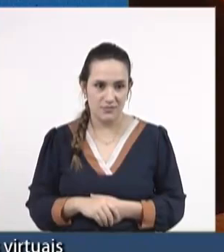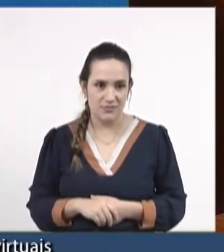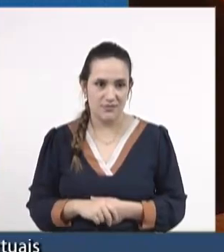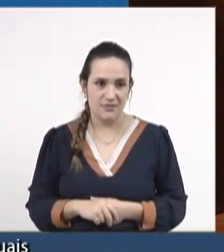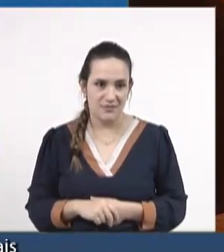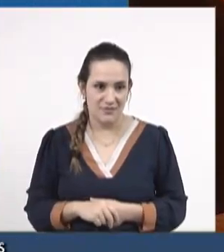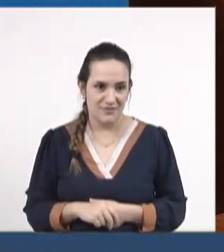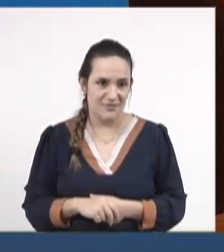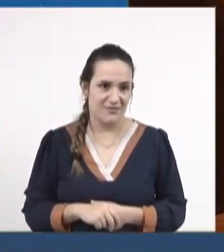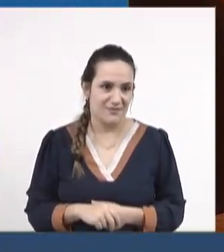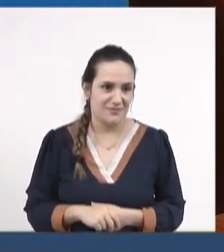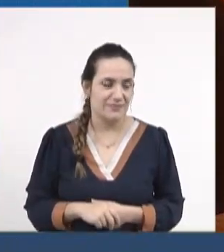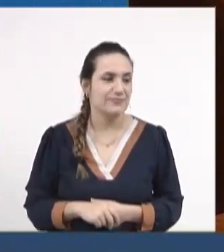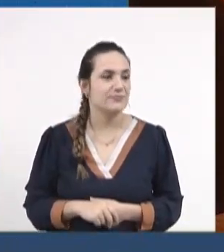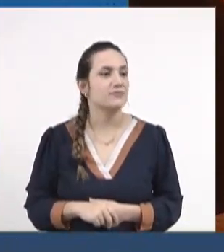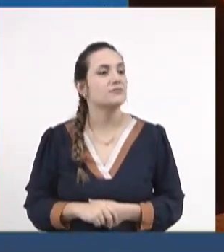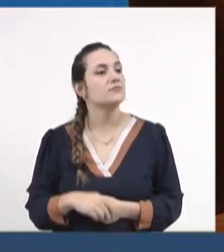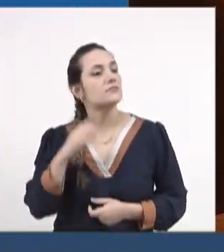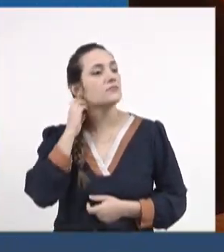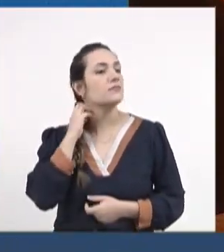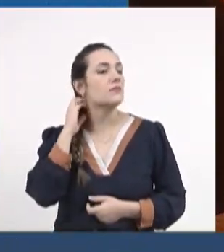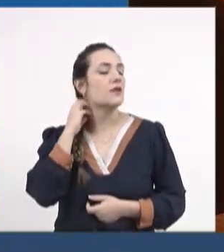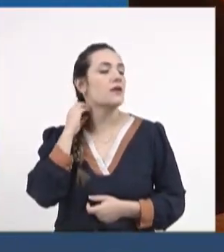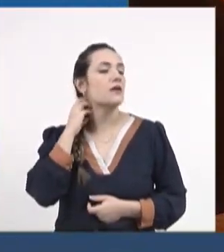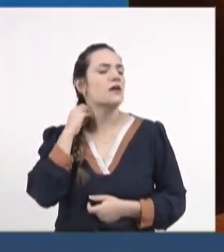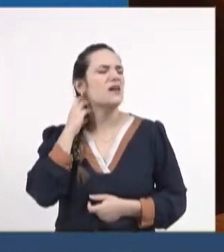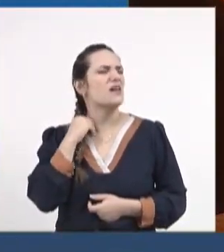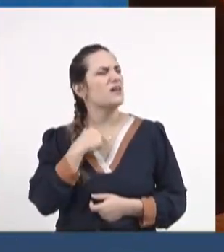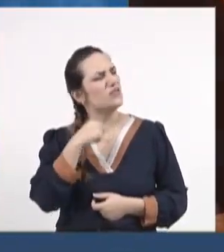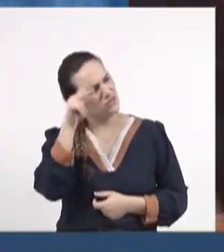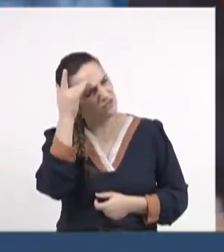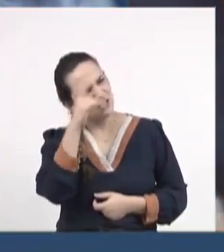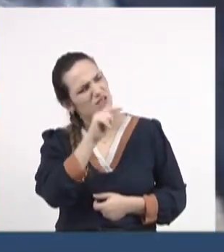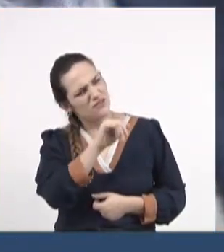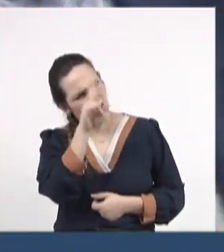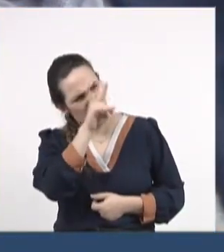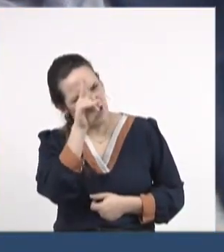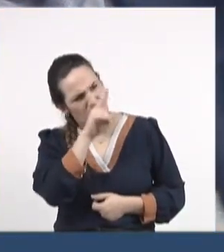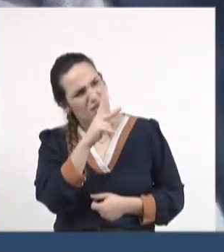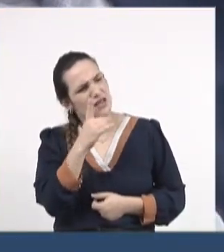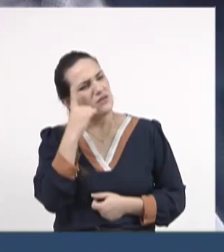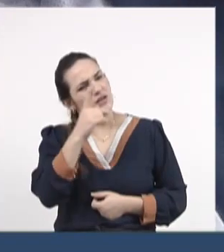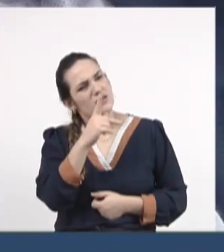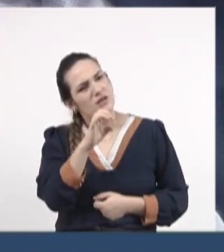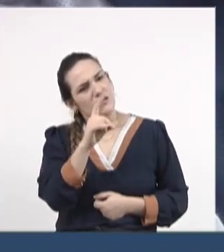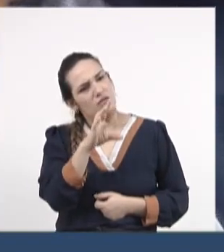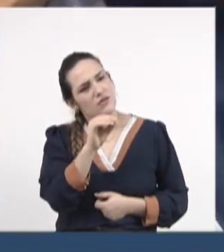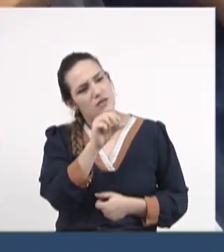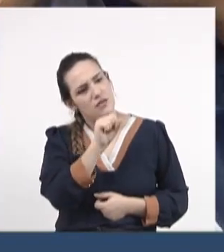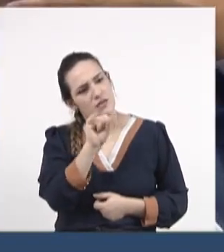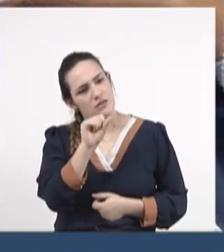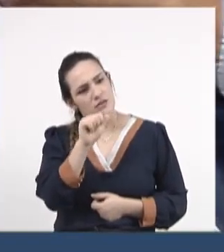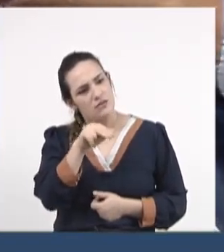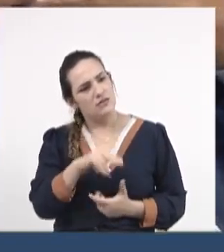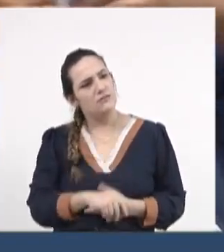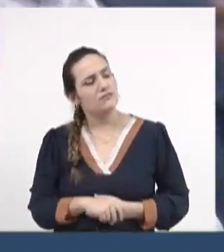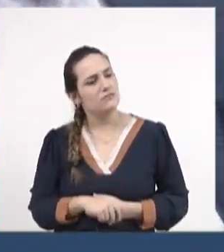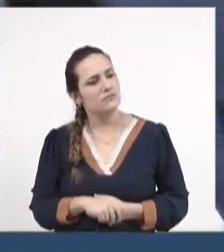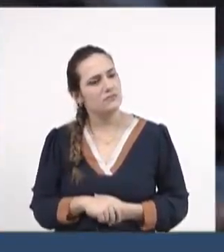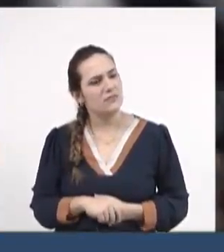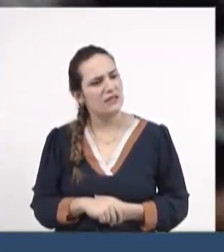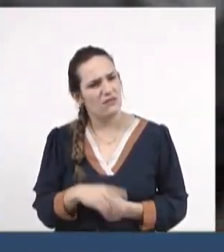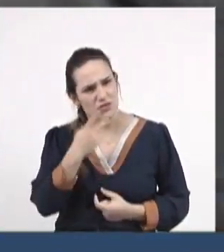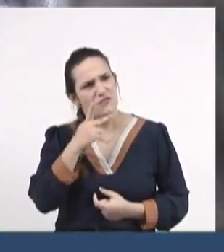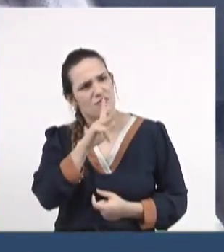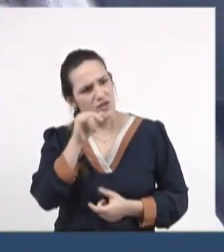que o deputado Pedro Oceano me ajudasse, que vai votar no Congresso, diz que